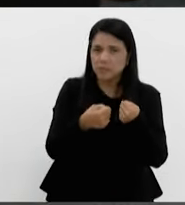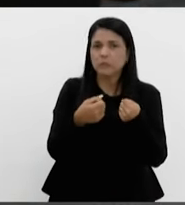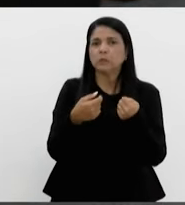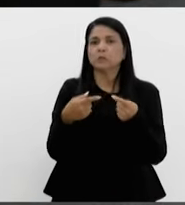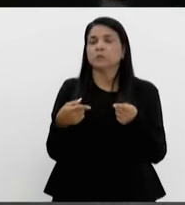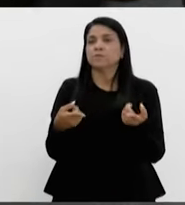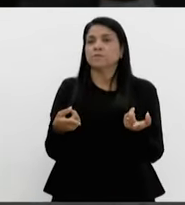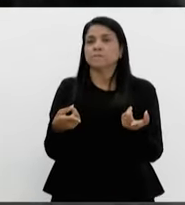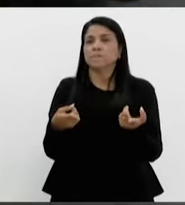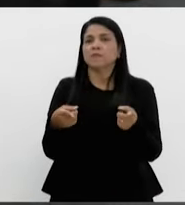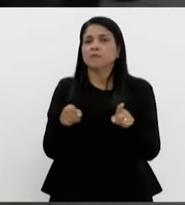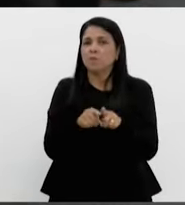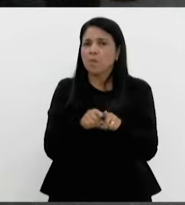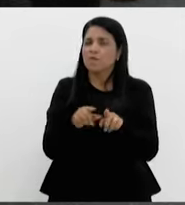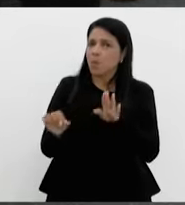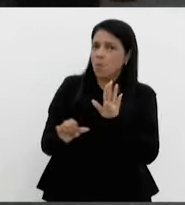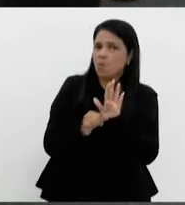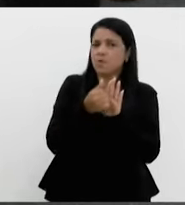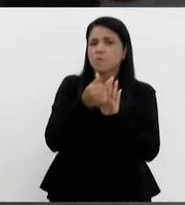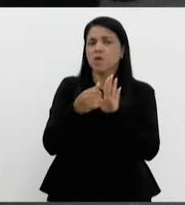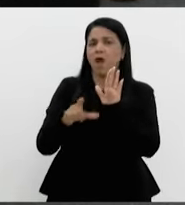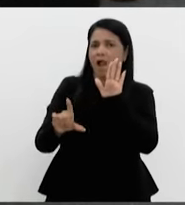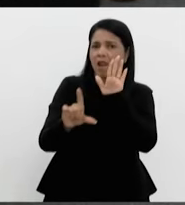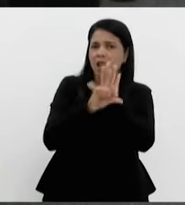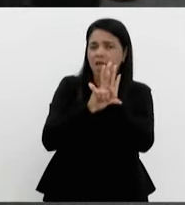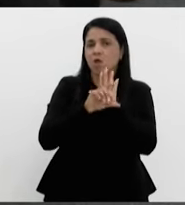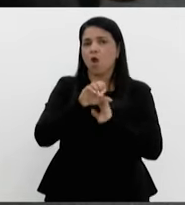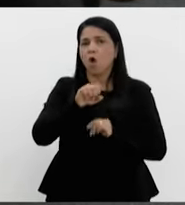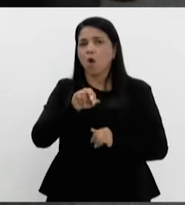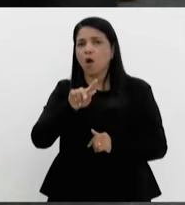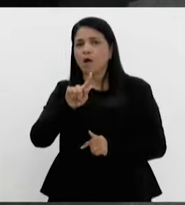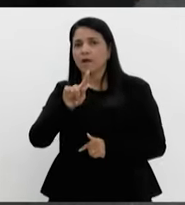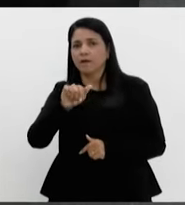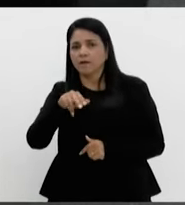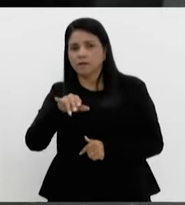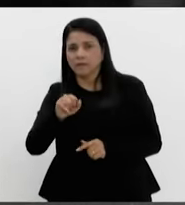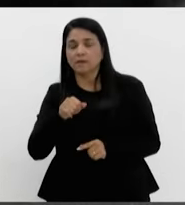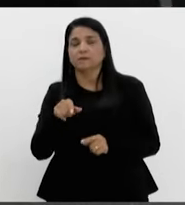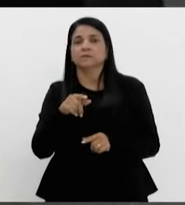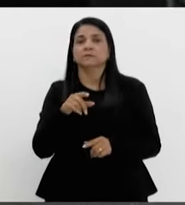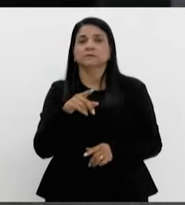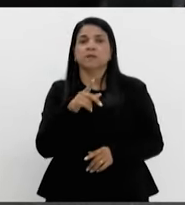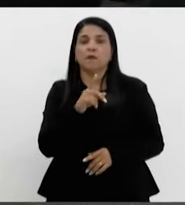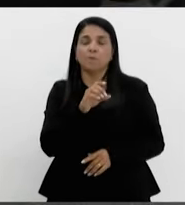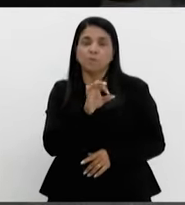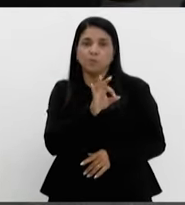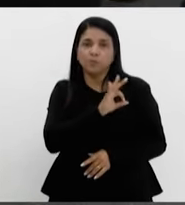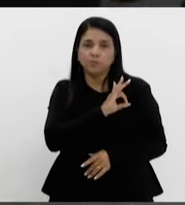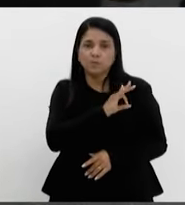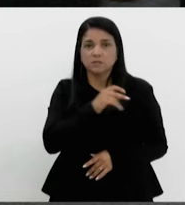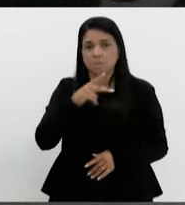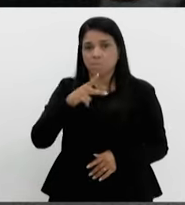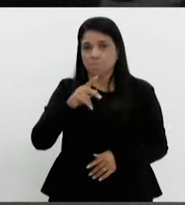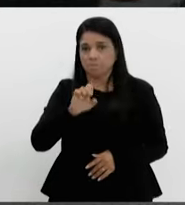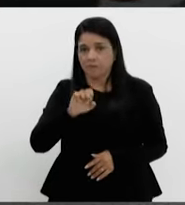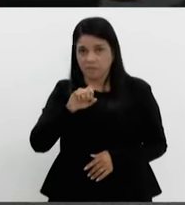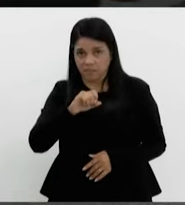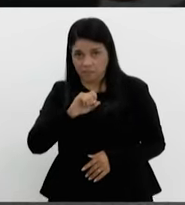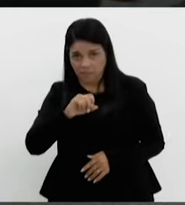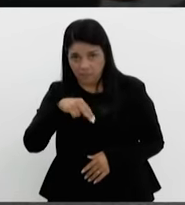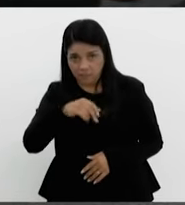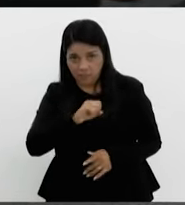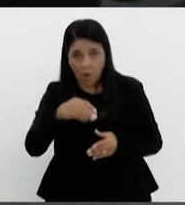precursores ao que ensejou a Lei Orgânica da Polícia Penal, e a gente esteve lá numa adesão a esse movimento